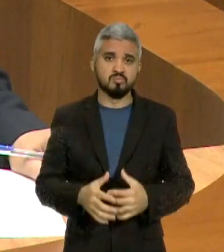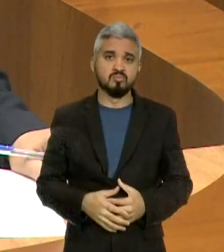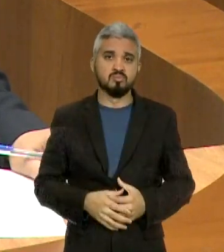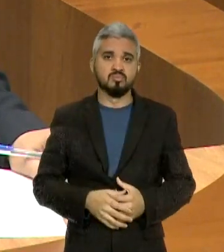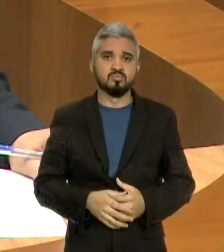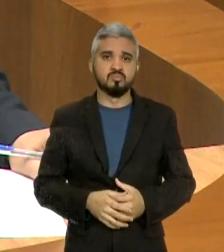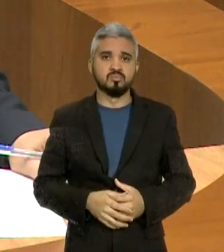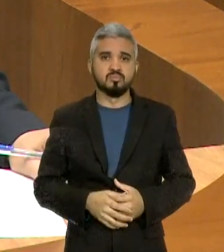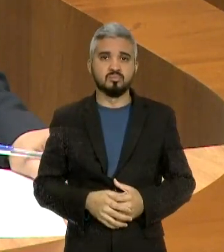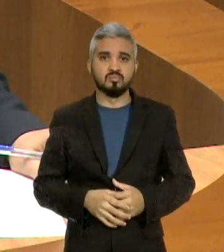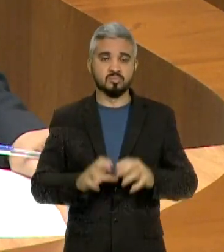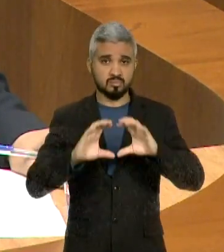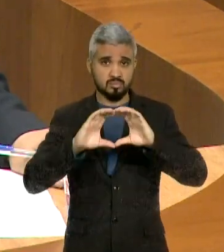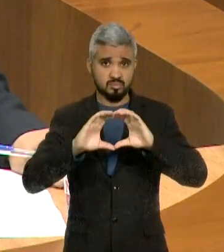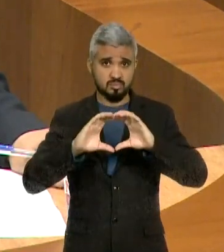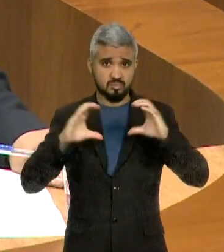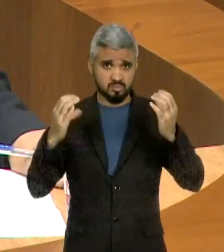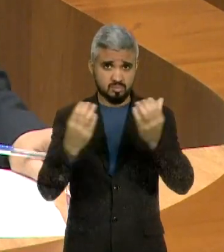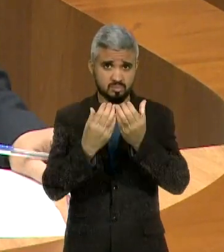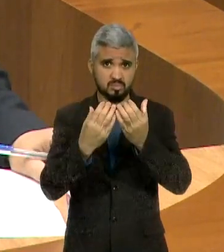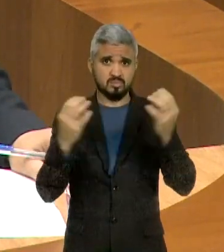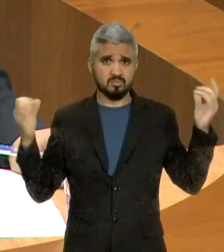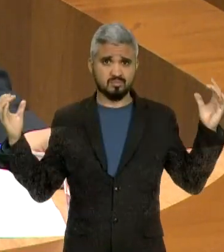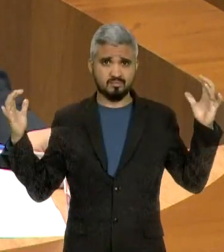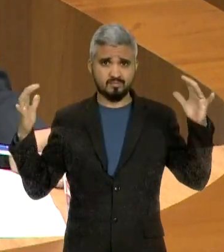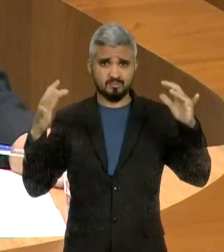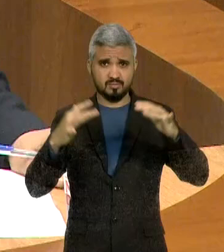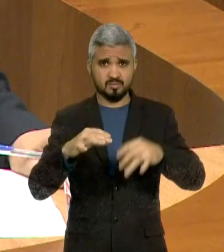reunidos mais de 8 mil jovens,